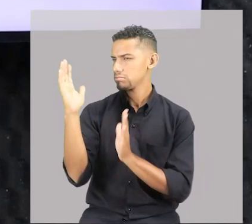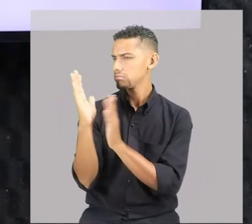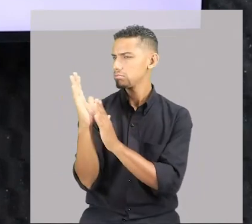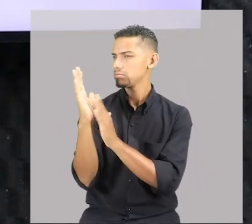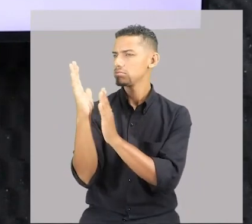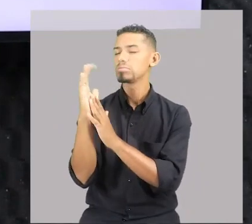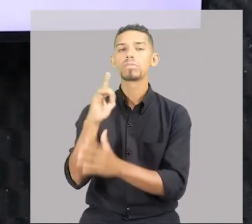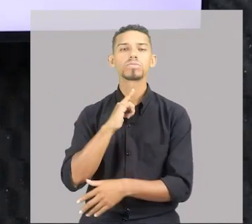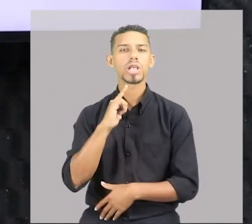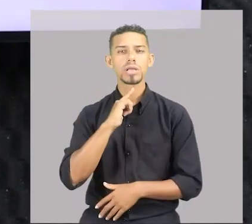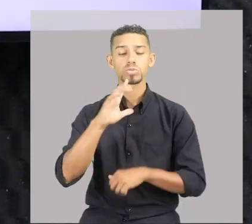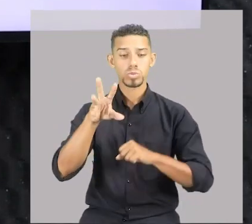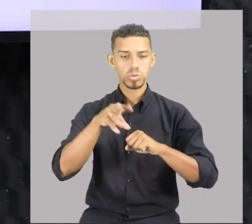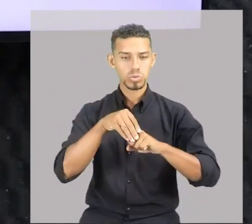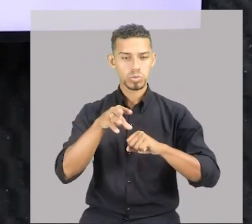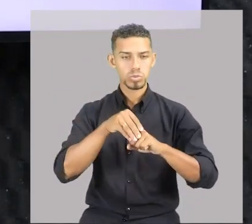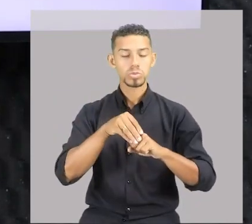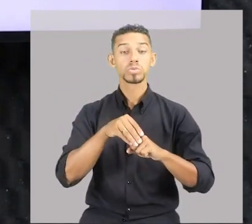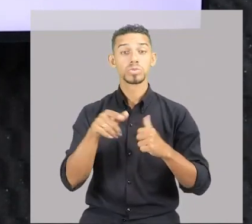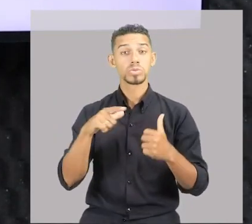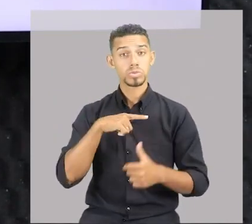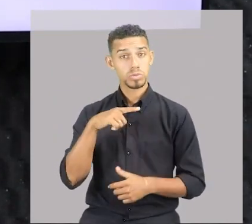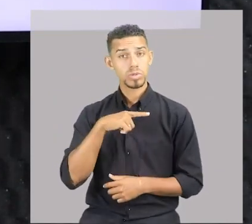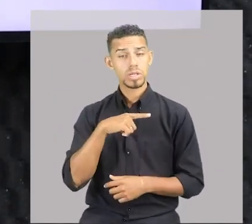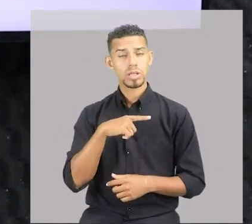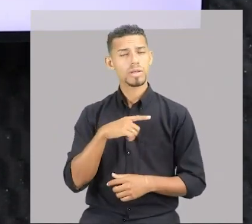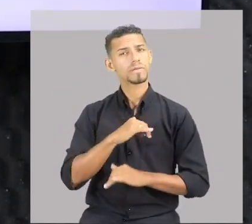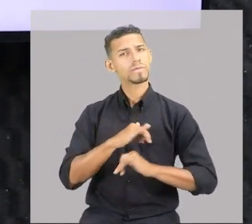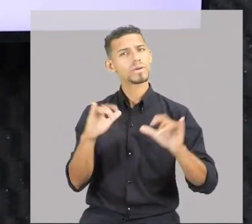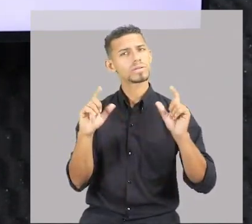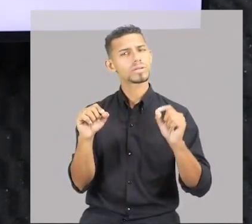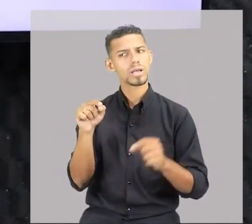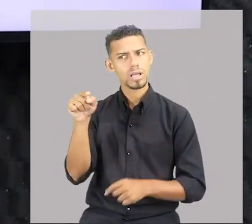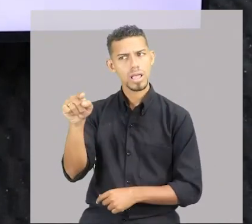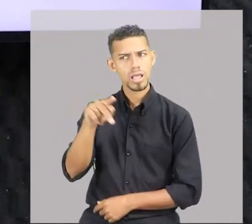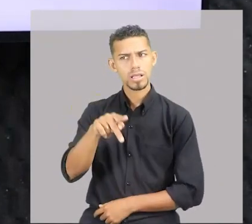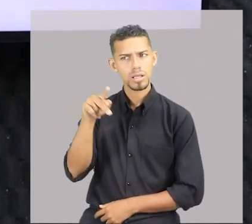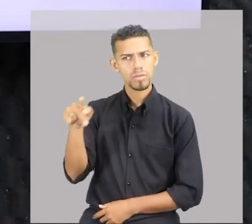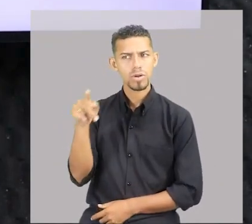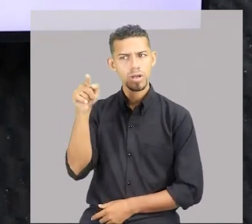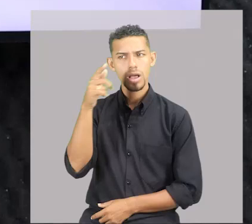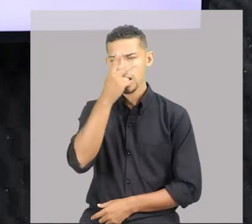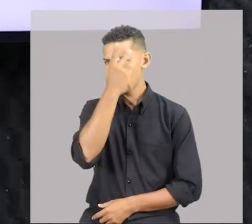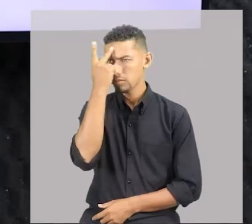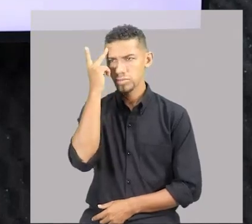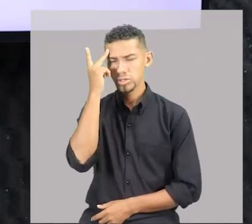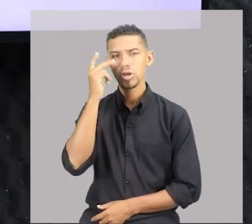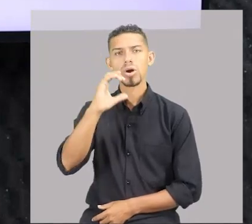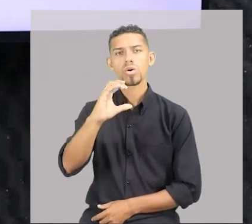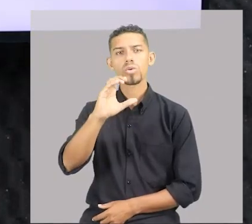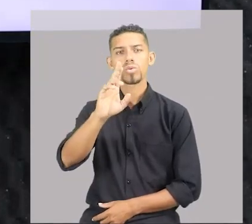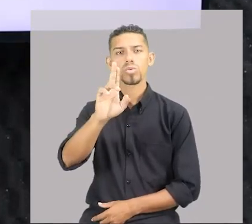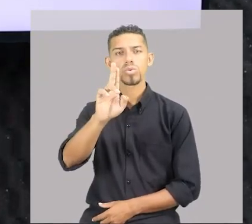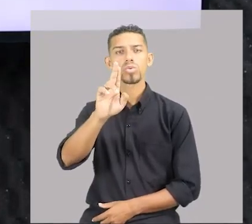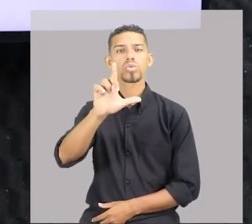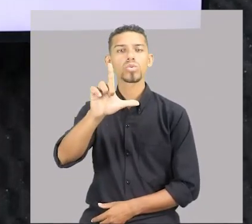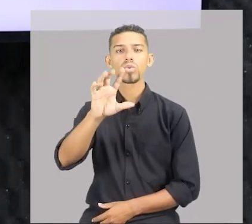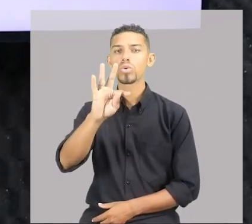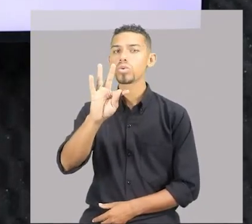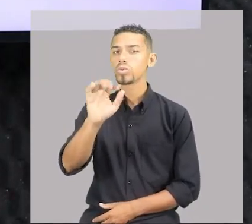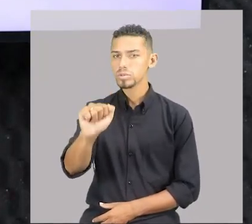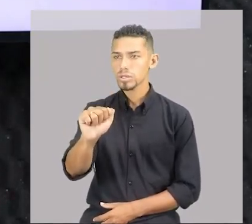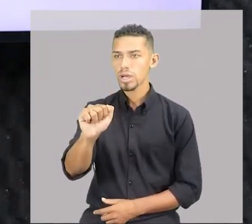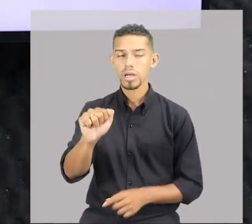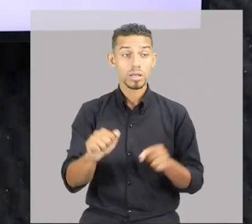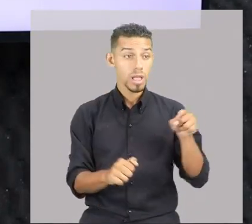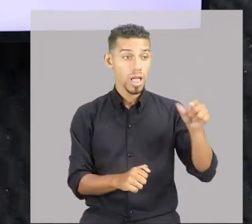que têm bastante conhecimento. E aí você vai dizer, esse professor é uma pessoa culta, essa professora